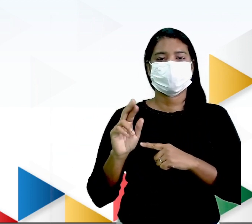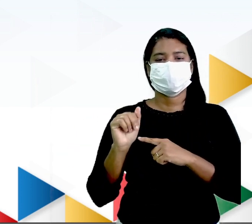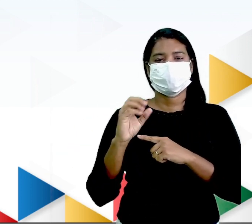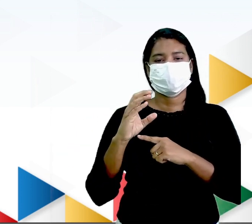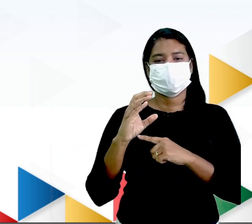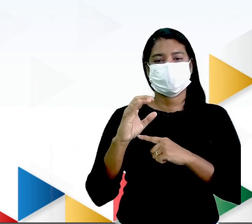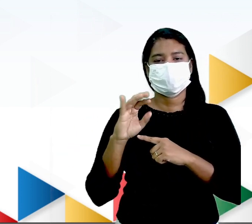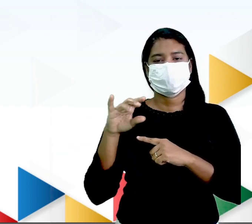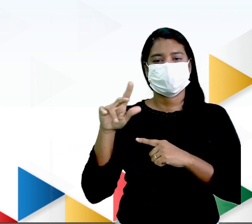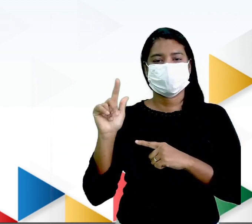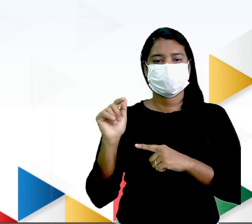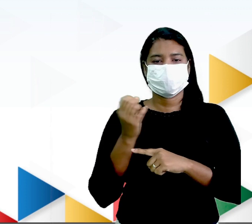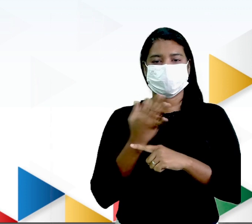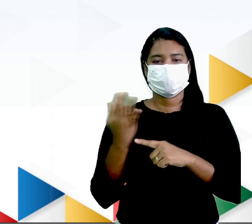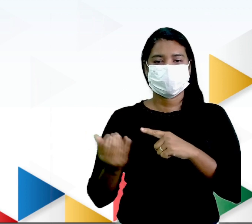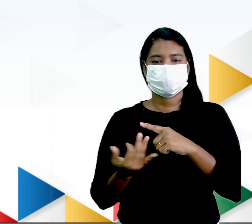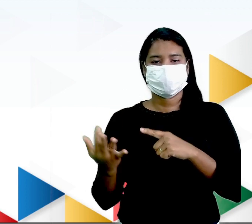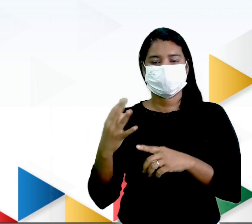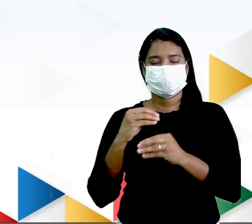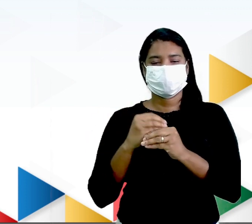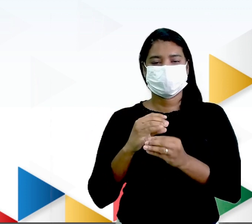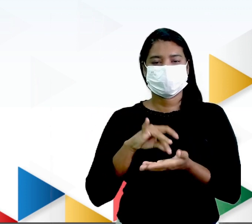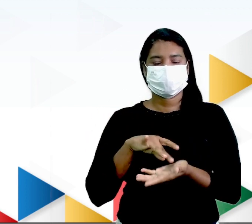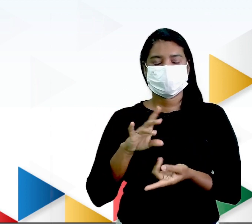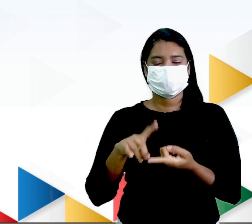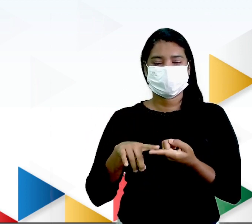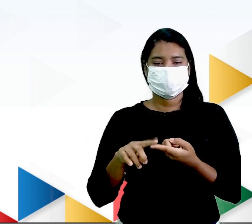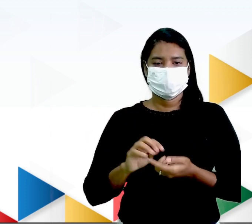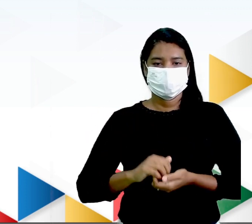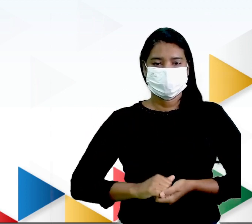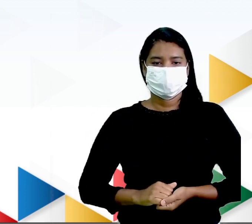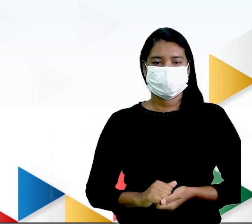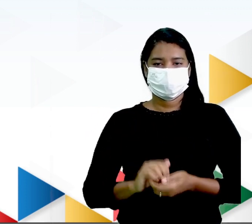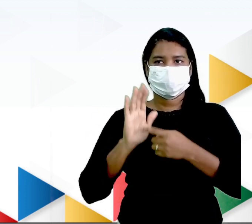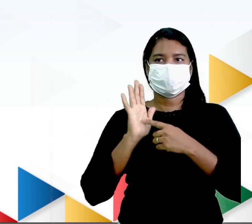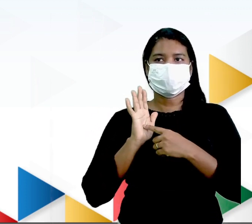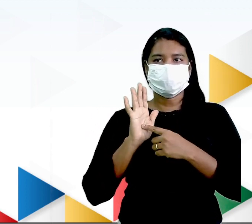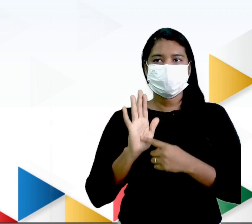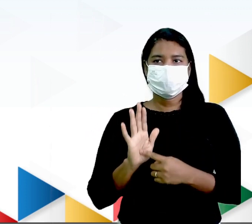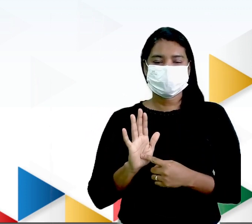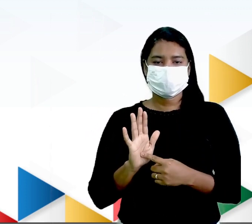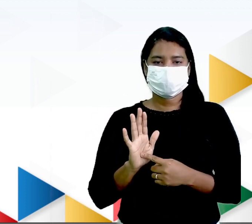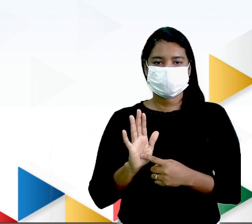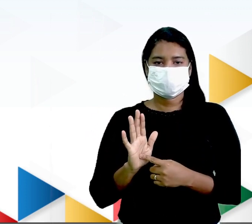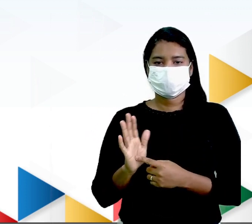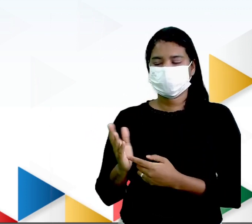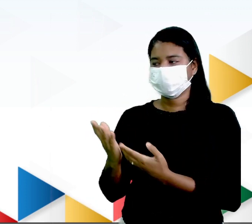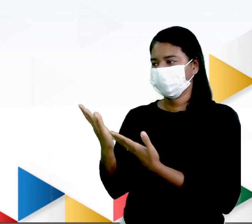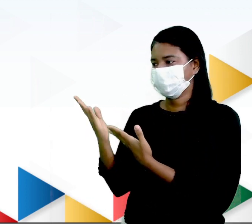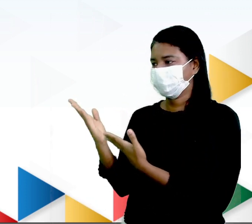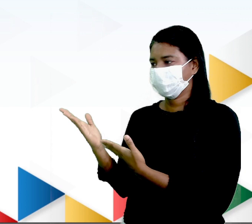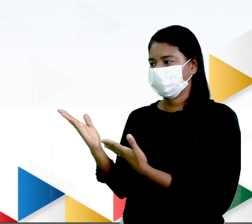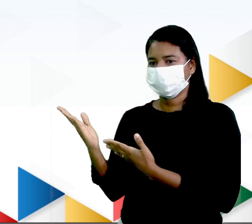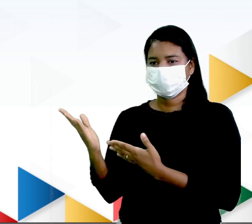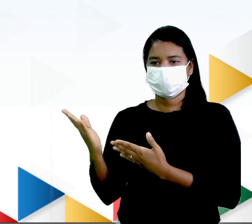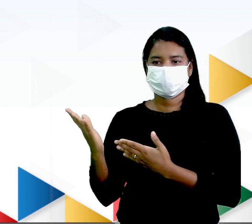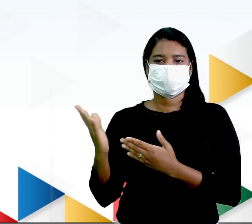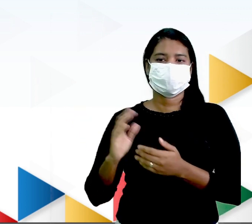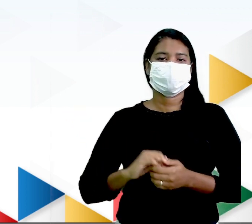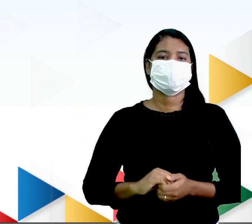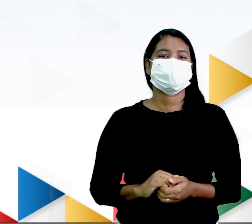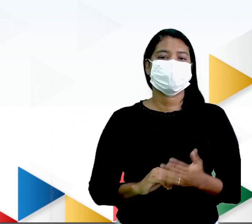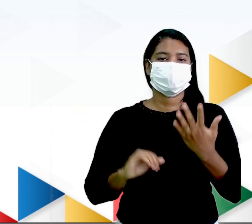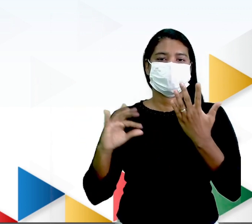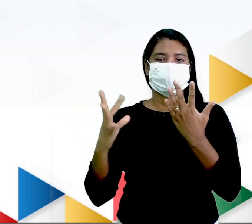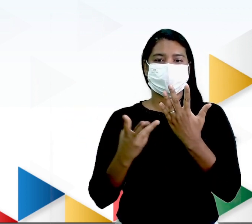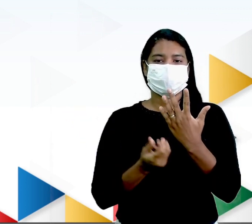a fração está inclusa. O número racional que é representado aí nessa forma algébrica como A sobre B, em que